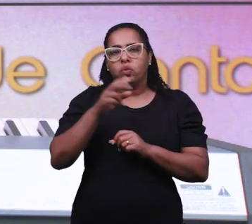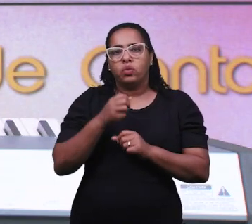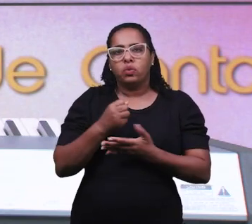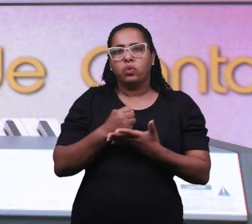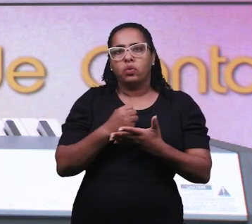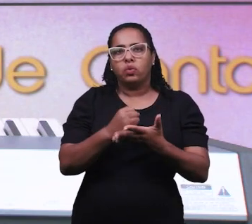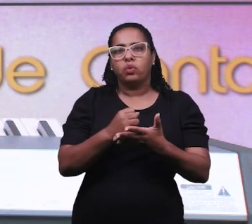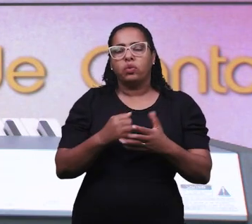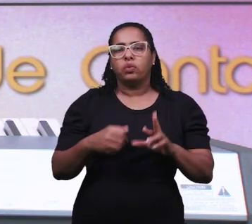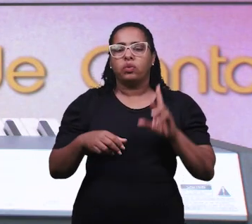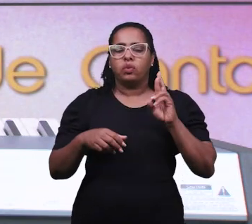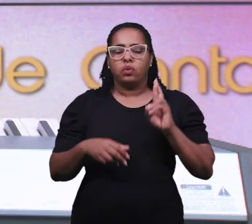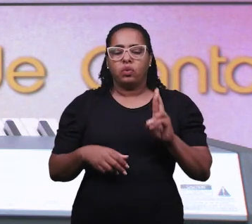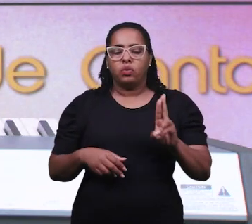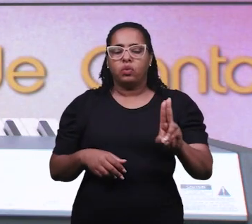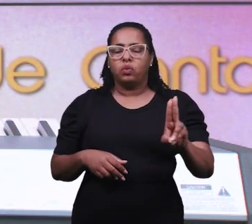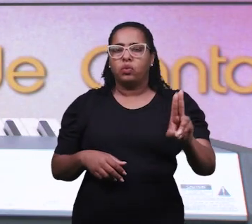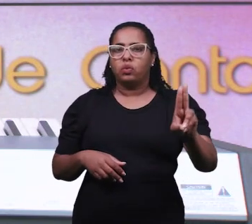recurso?